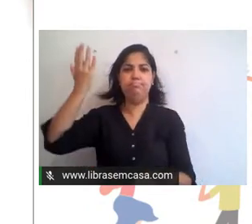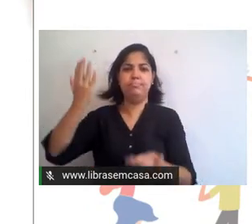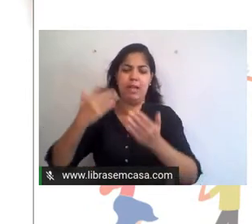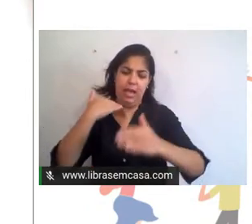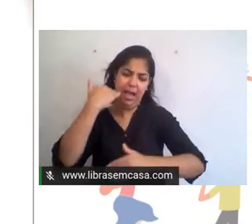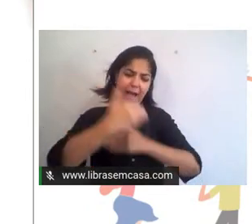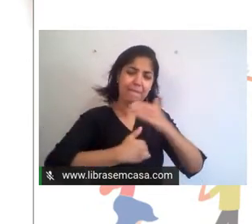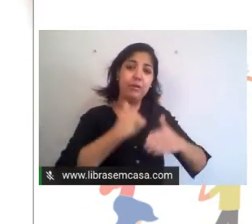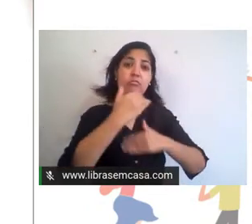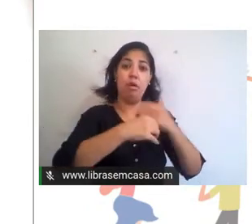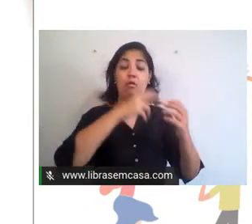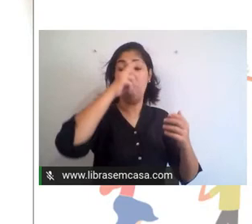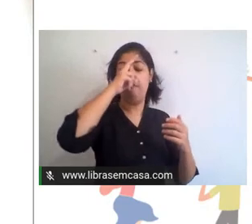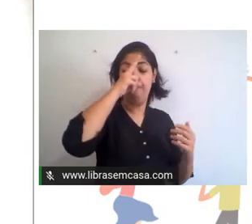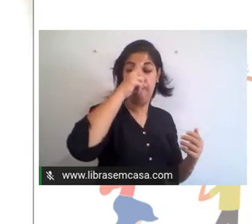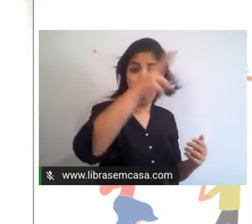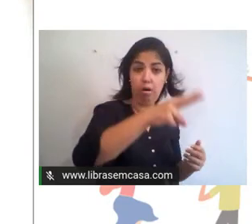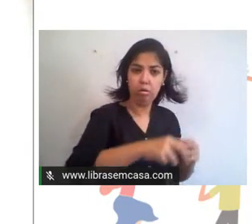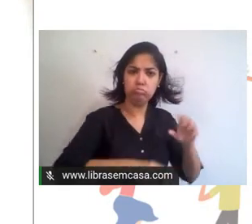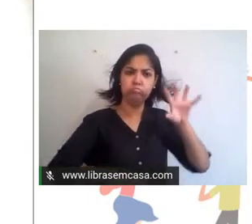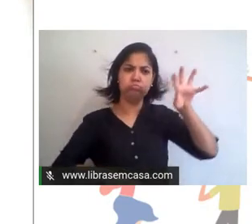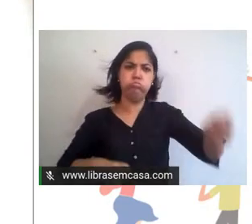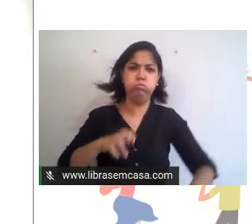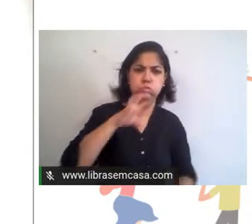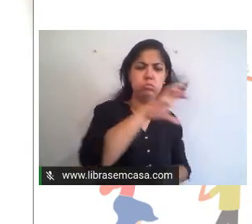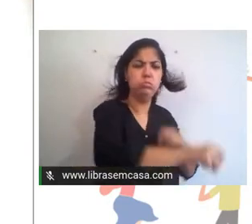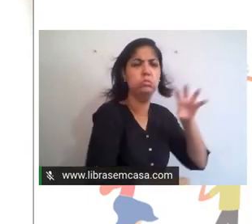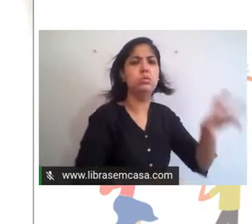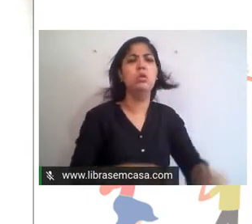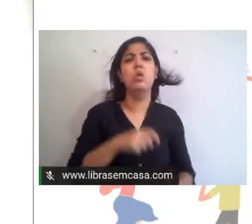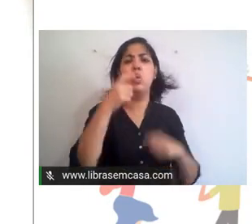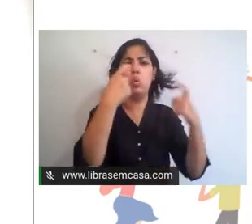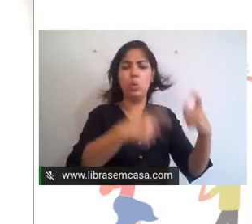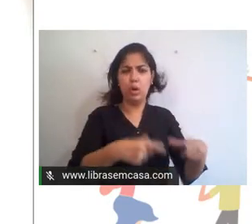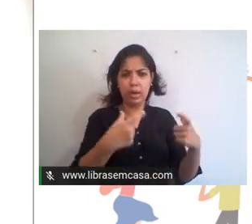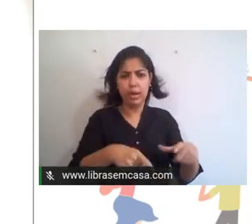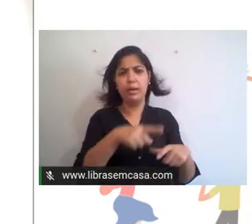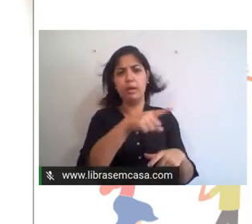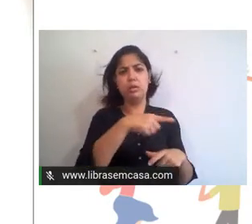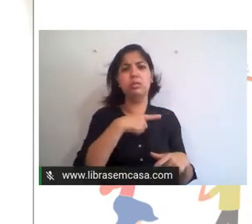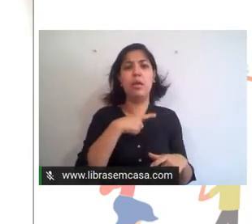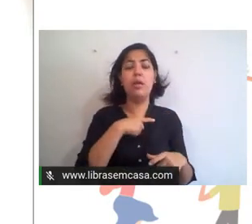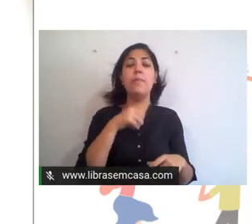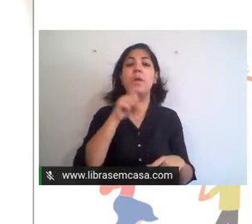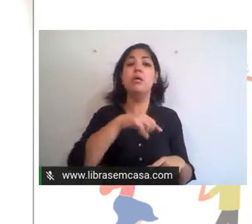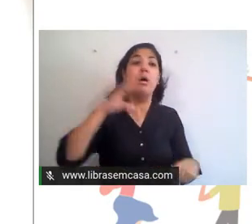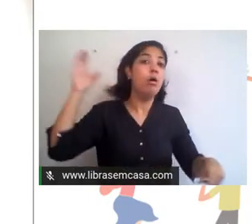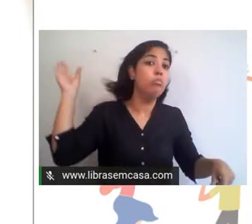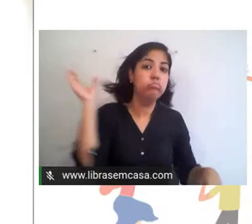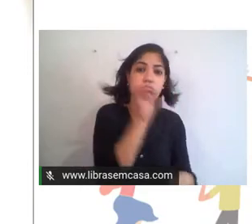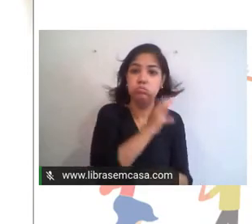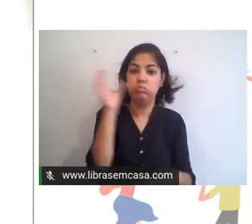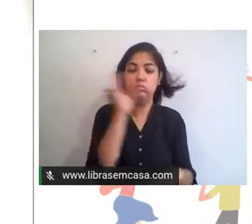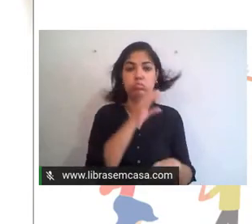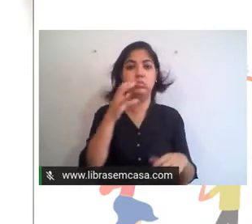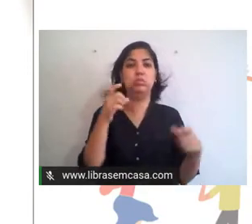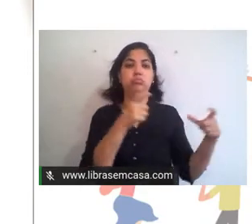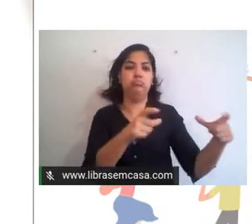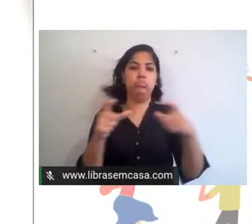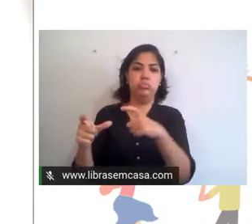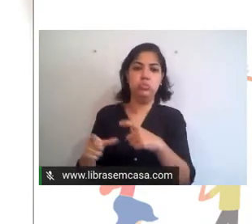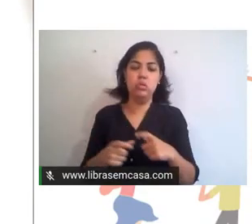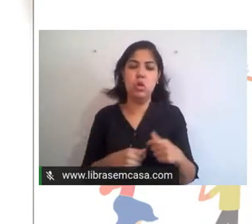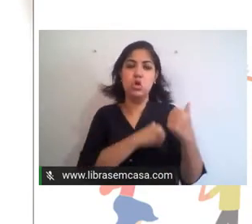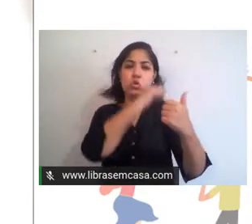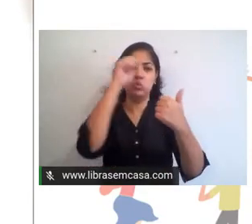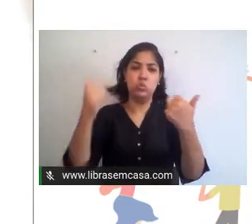vista do território que ele ocupa, mas na velocidade que ele ocupa esse território e substitui